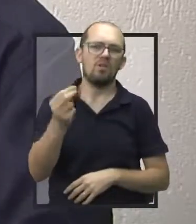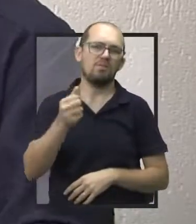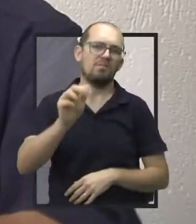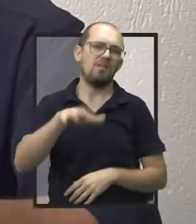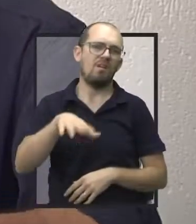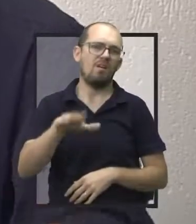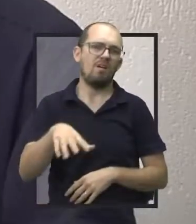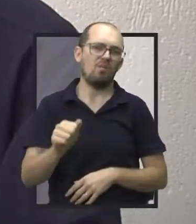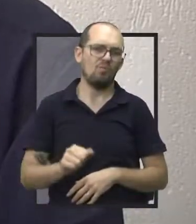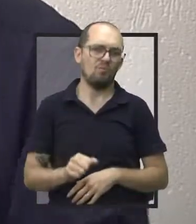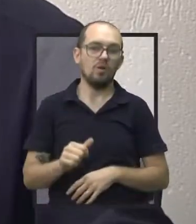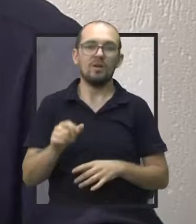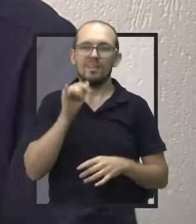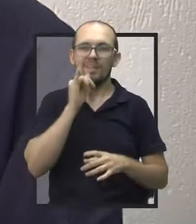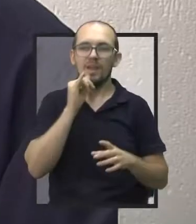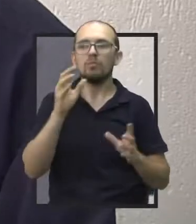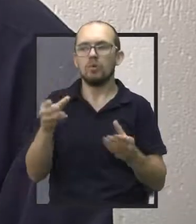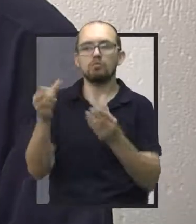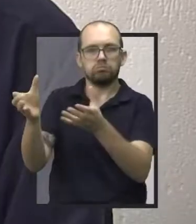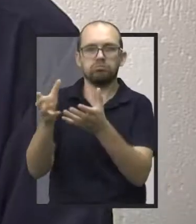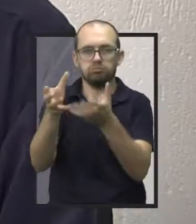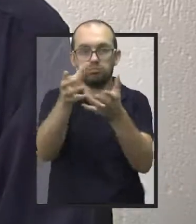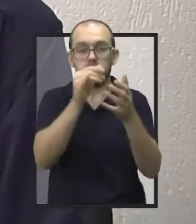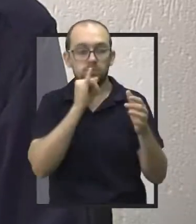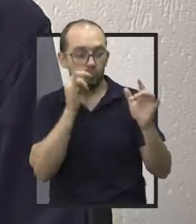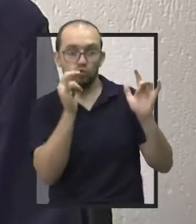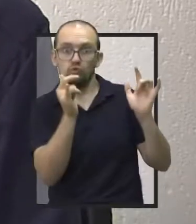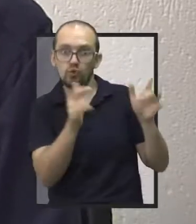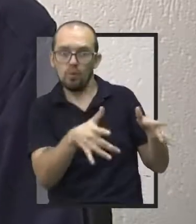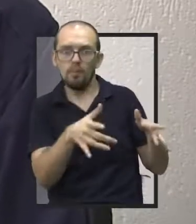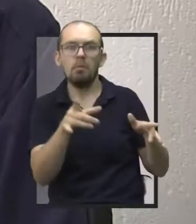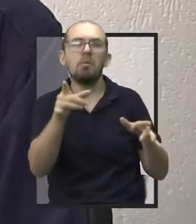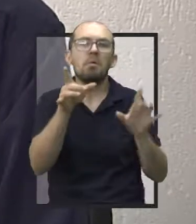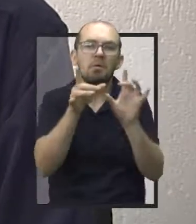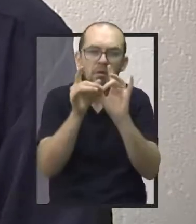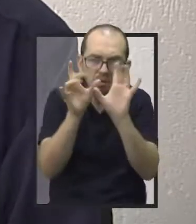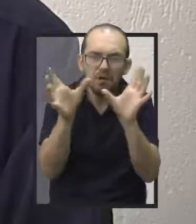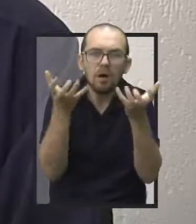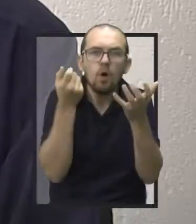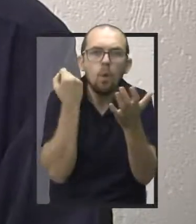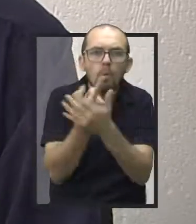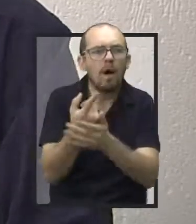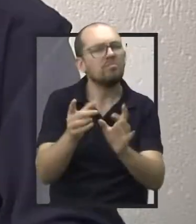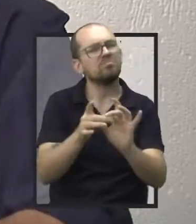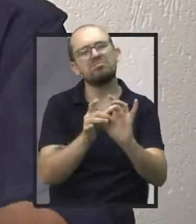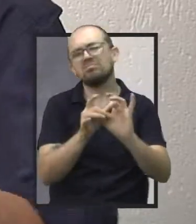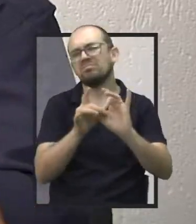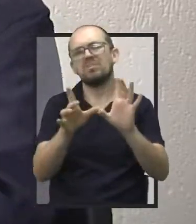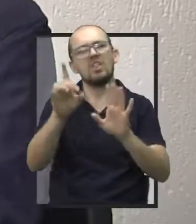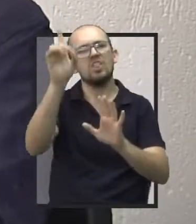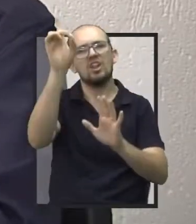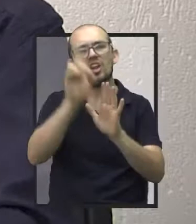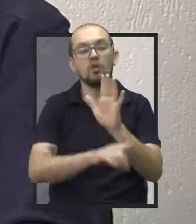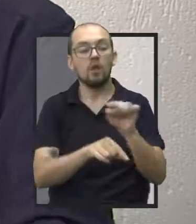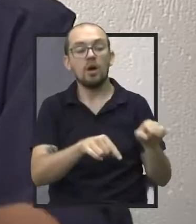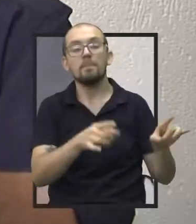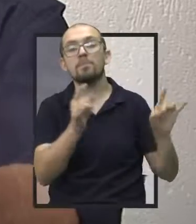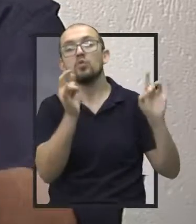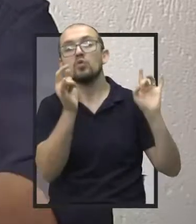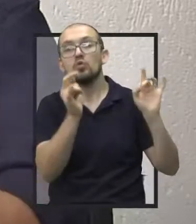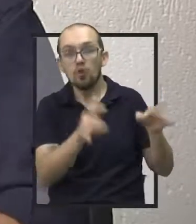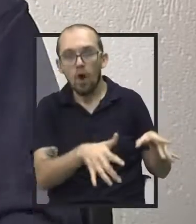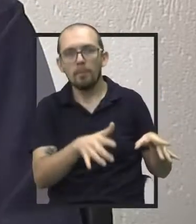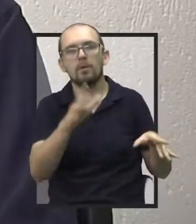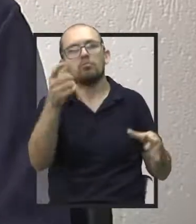sobra da quilo é vendido para as pessoas do bairro quem quer comprar ficar à vontade todos que o direito de comprar aquilo que sobra e